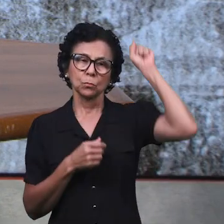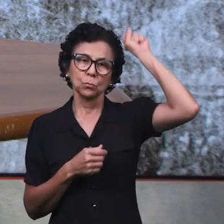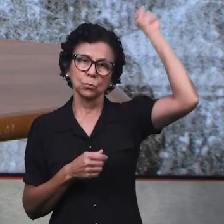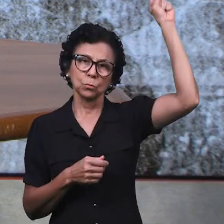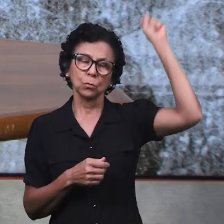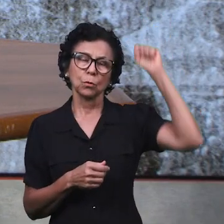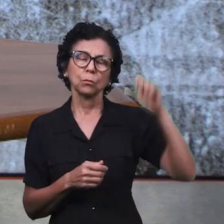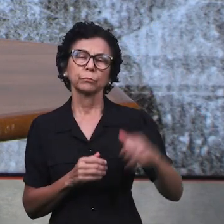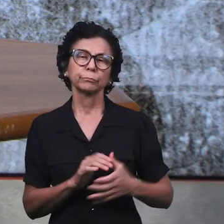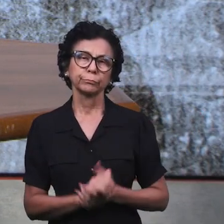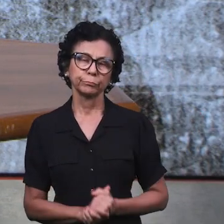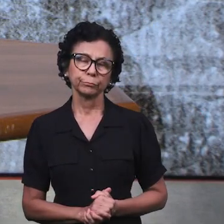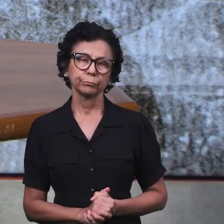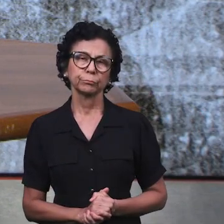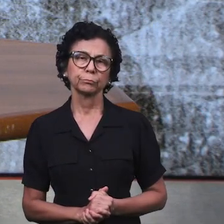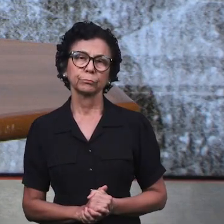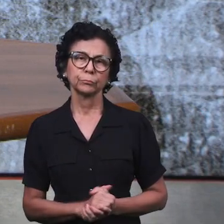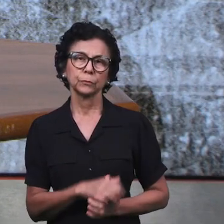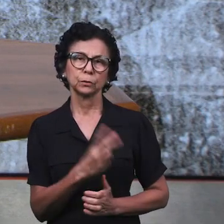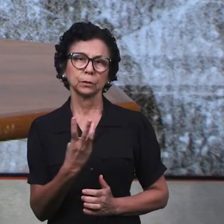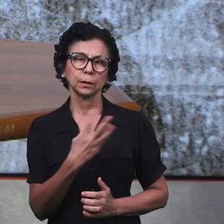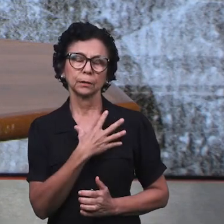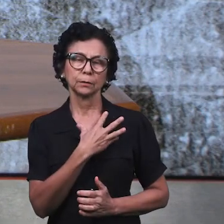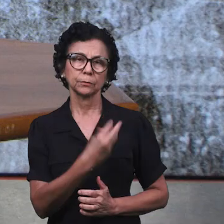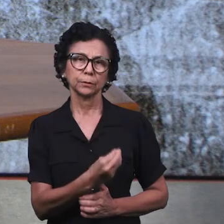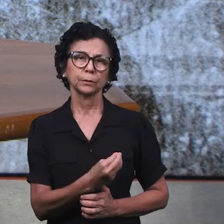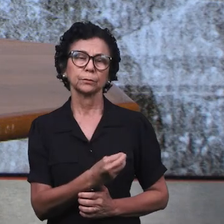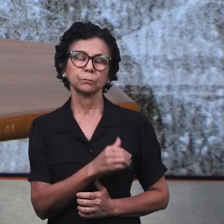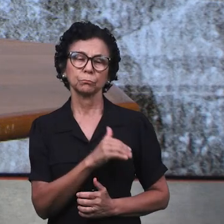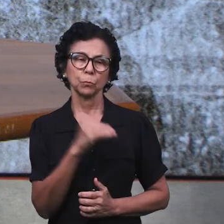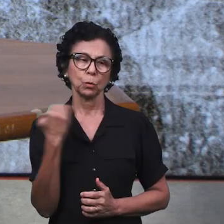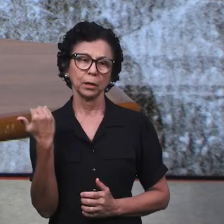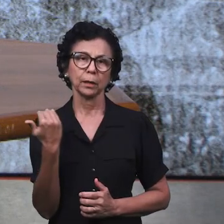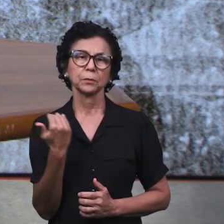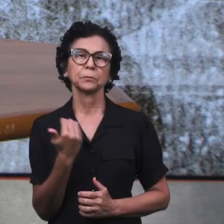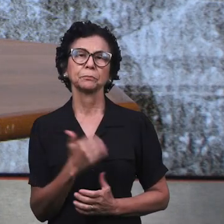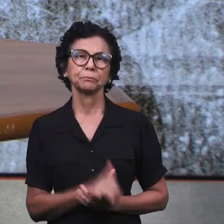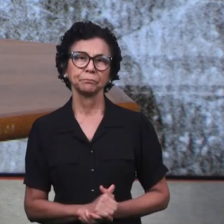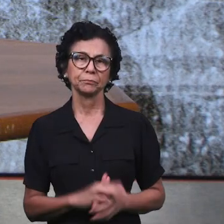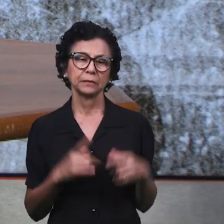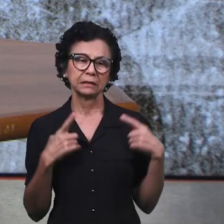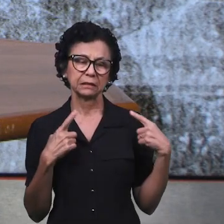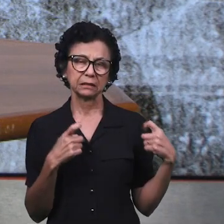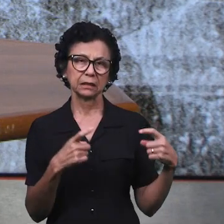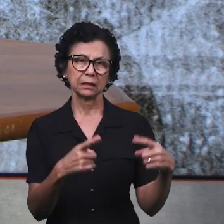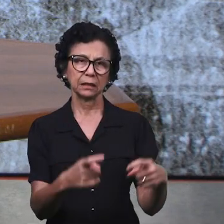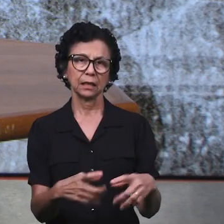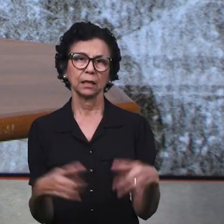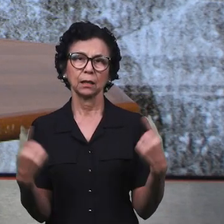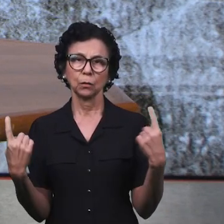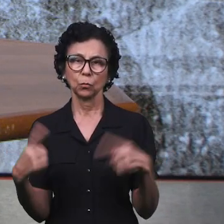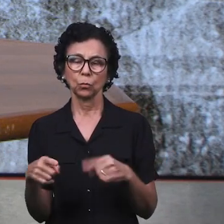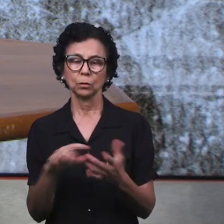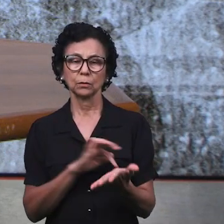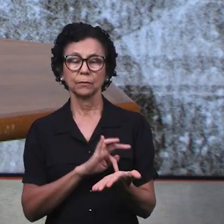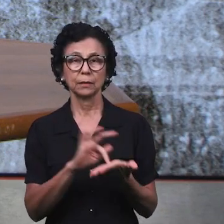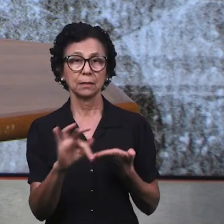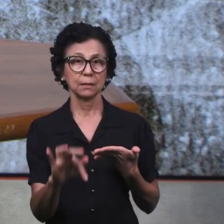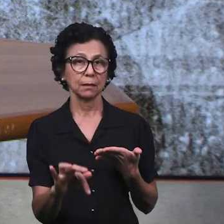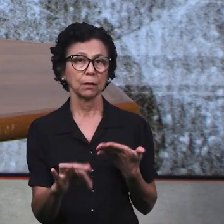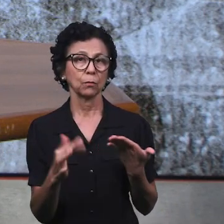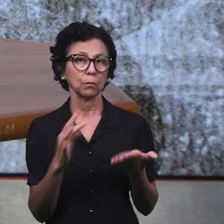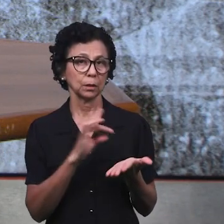Jonatas e os demais filhos de Saul foram mortos nesta batalha contra os filisteus, e assim